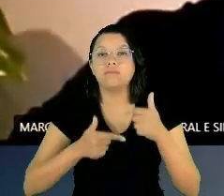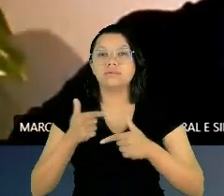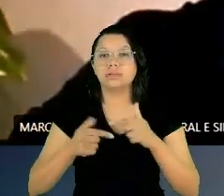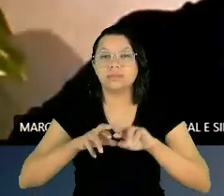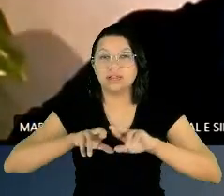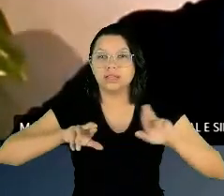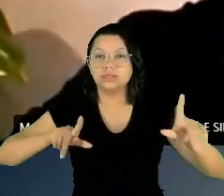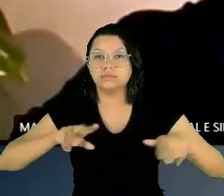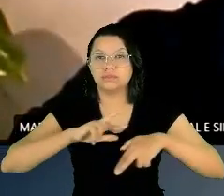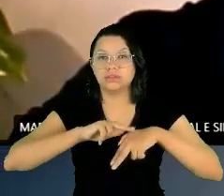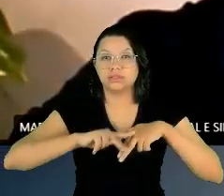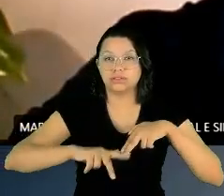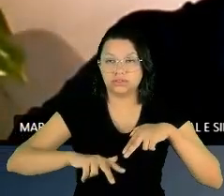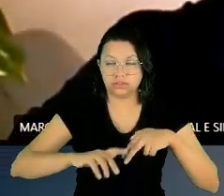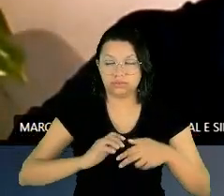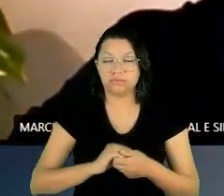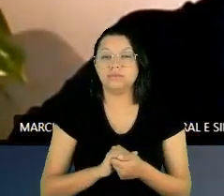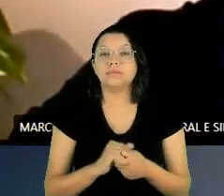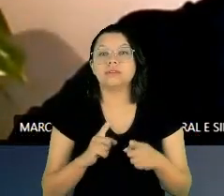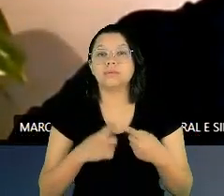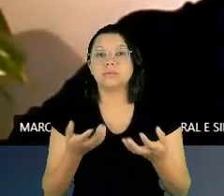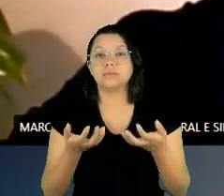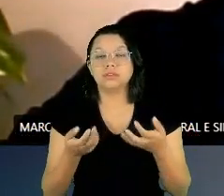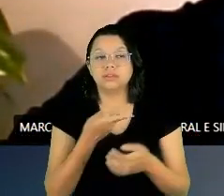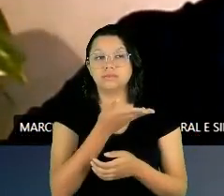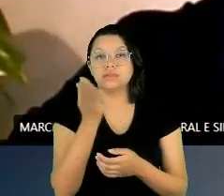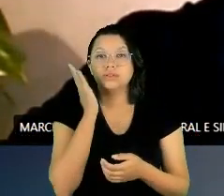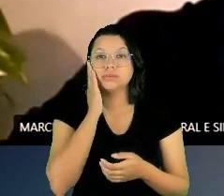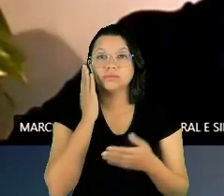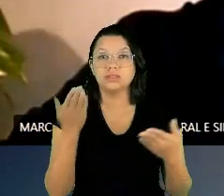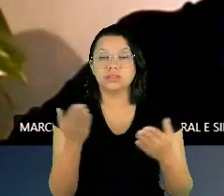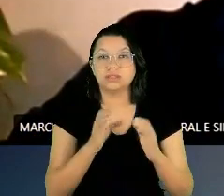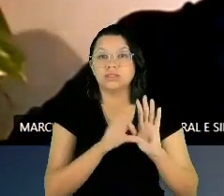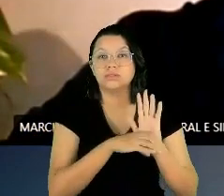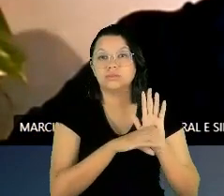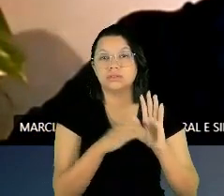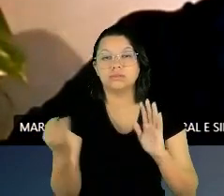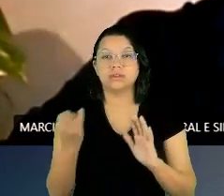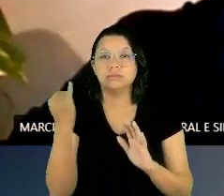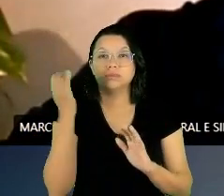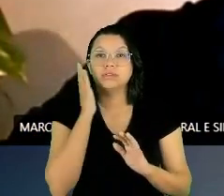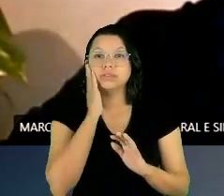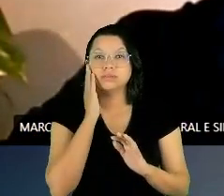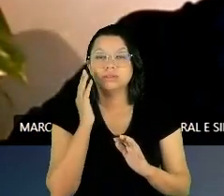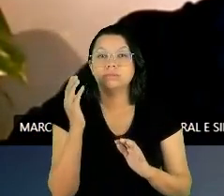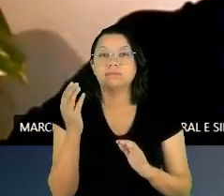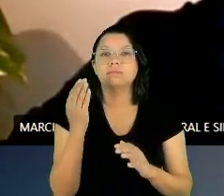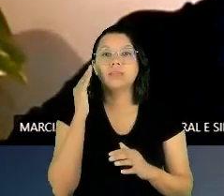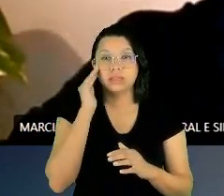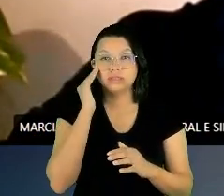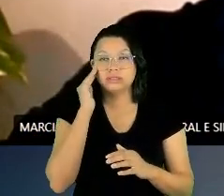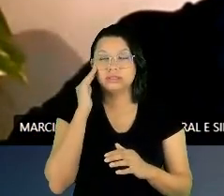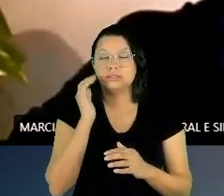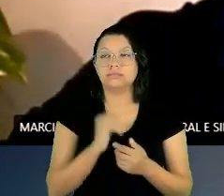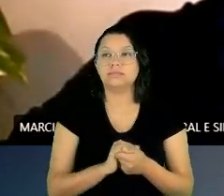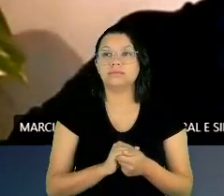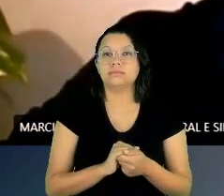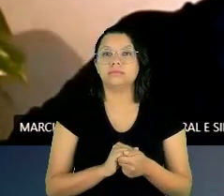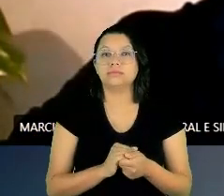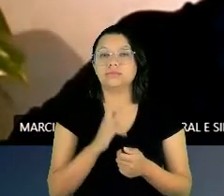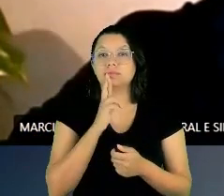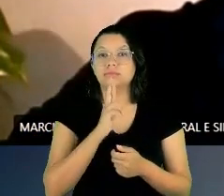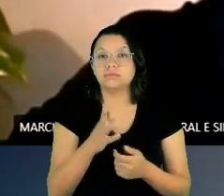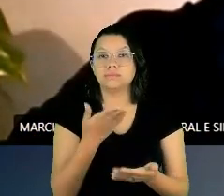hormônios e neurohormônios nas diferenças de gênero. Mas eu queria que vocês soubessem esses conceitos que é importante vocês saberem para poder